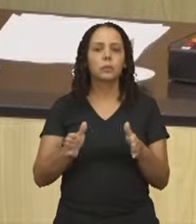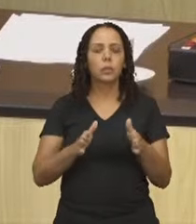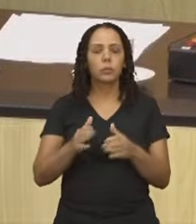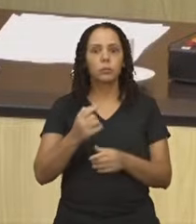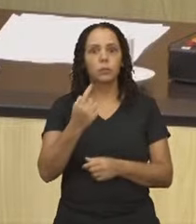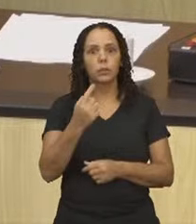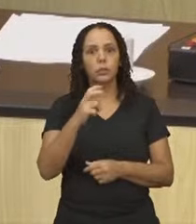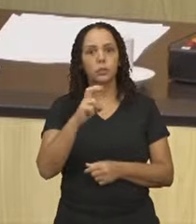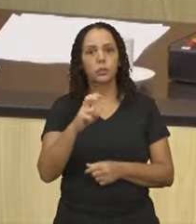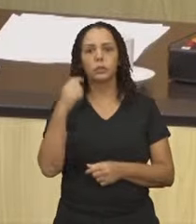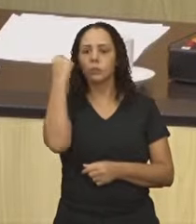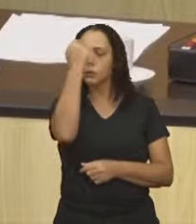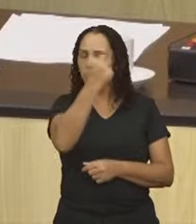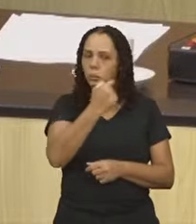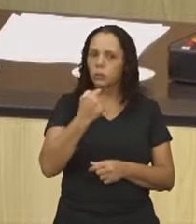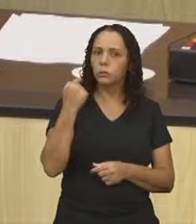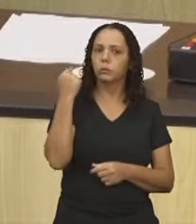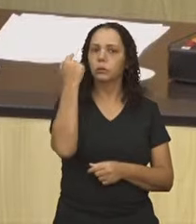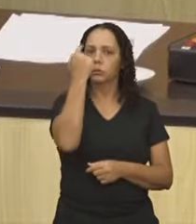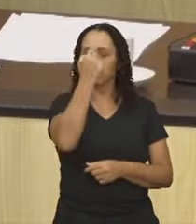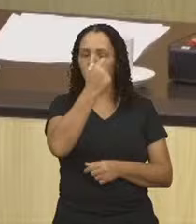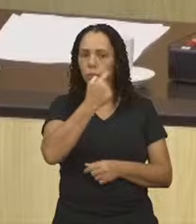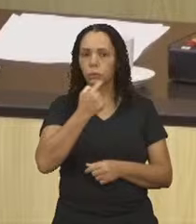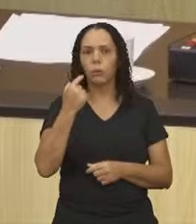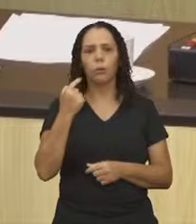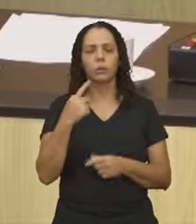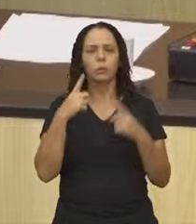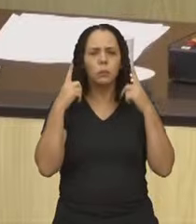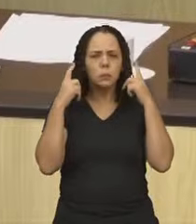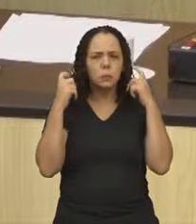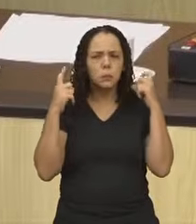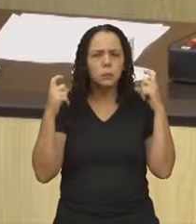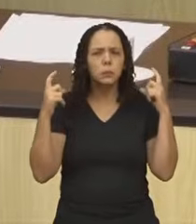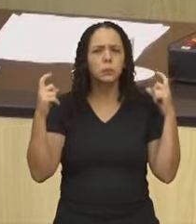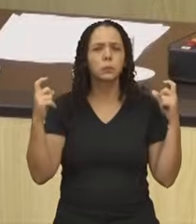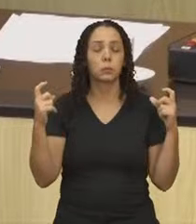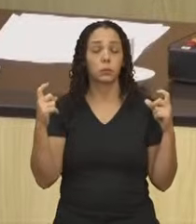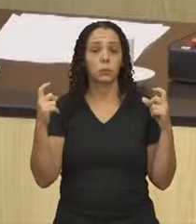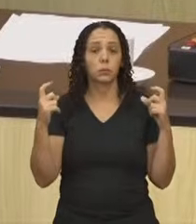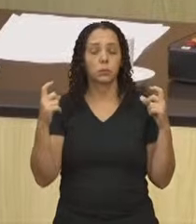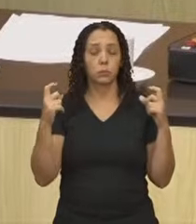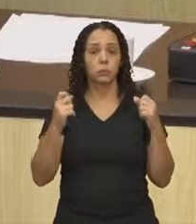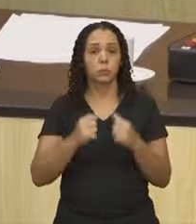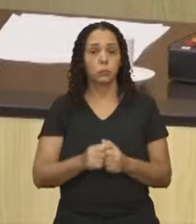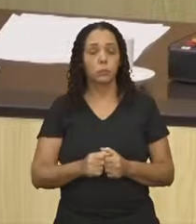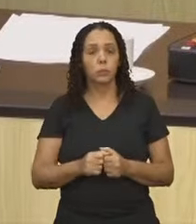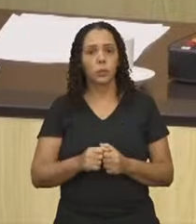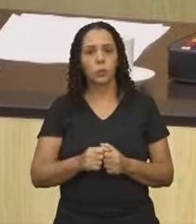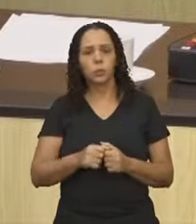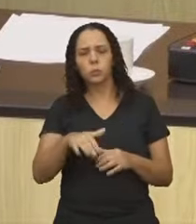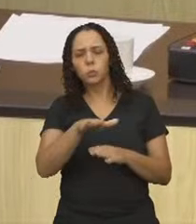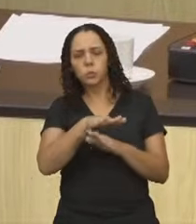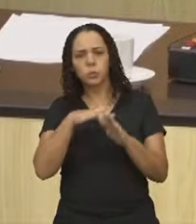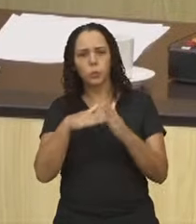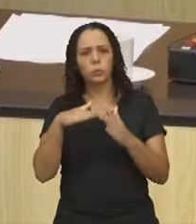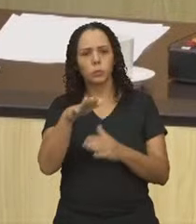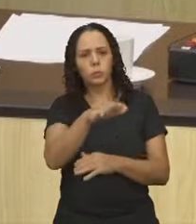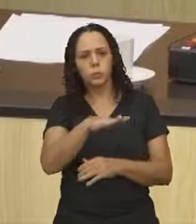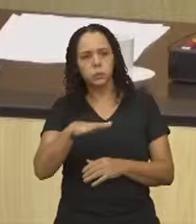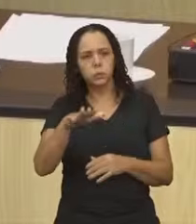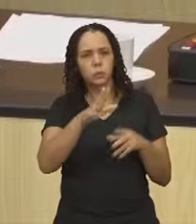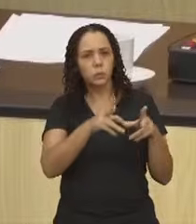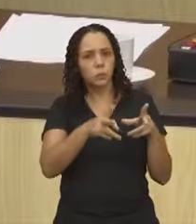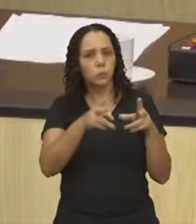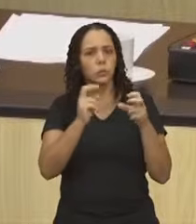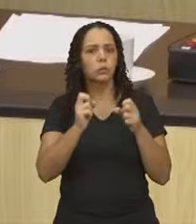horas ininterruptas, marcada por som excessivamente alto, que atingiu toda a região e gerou enorme